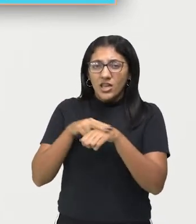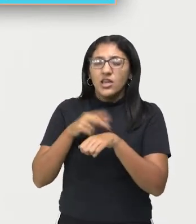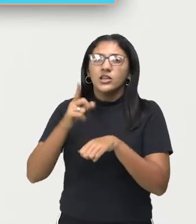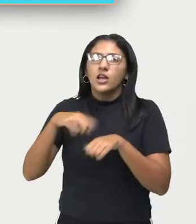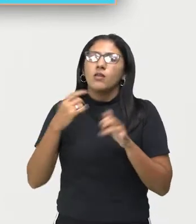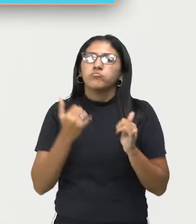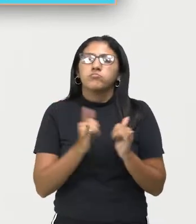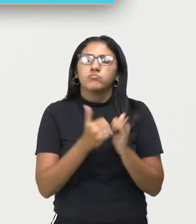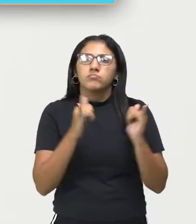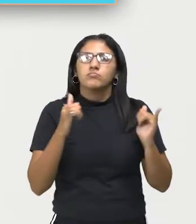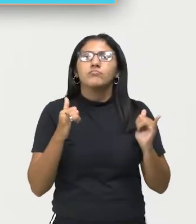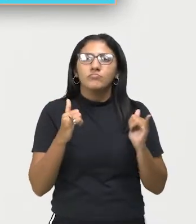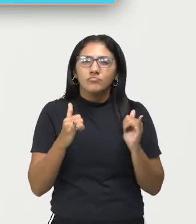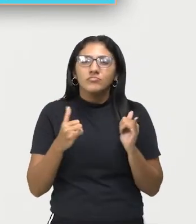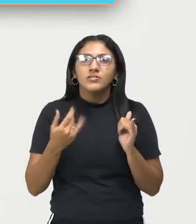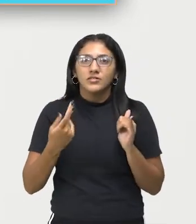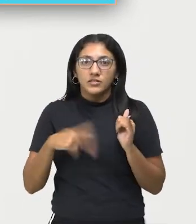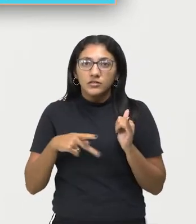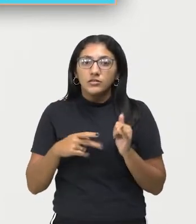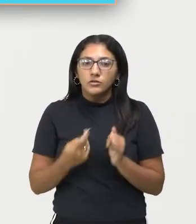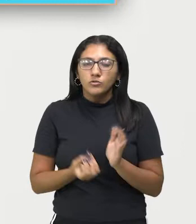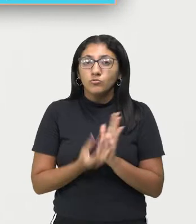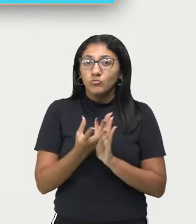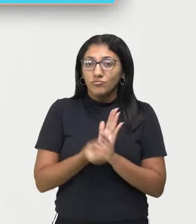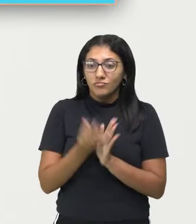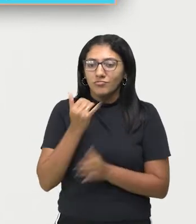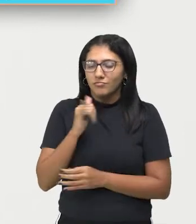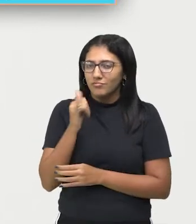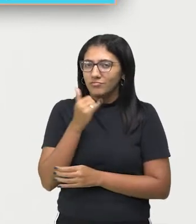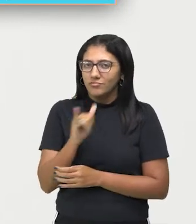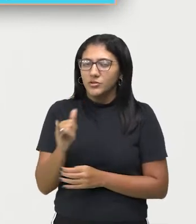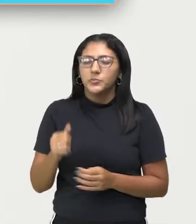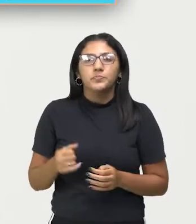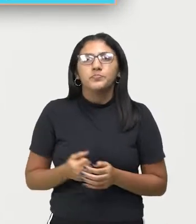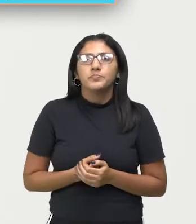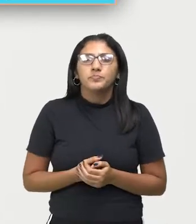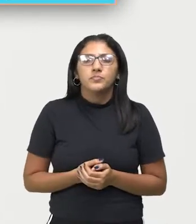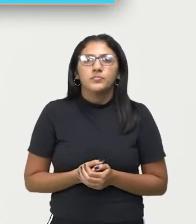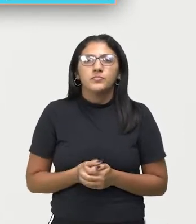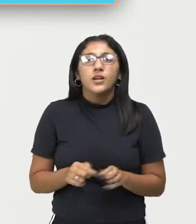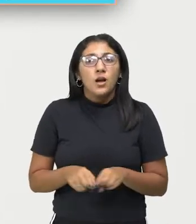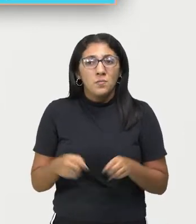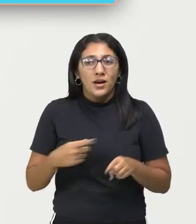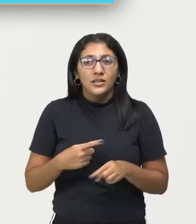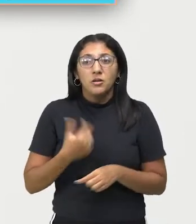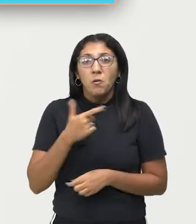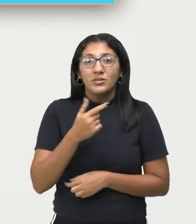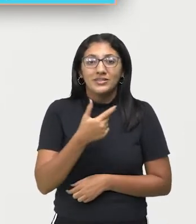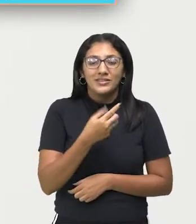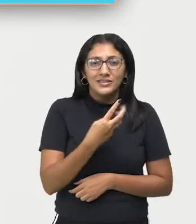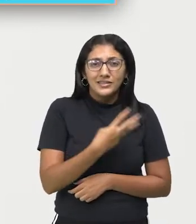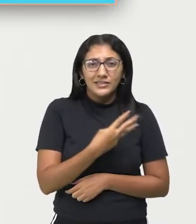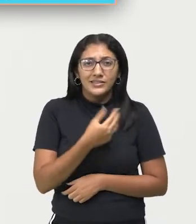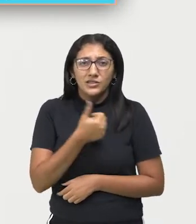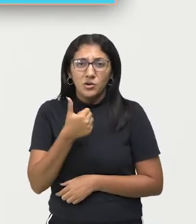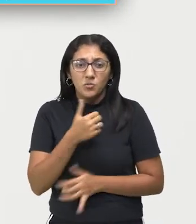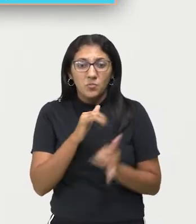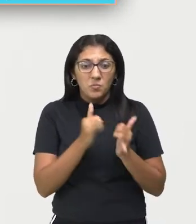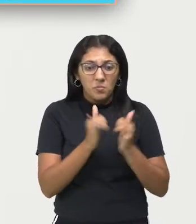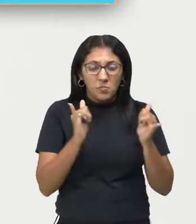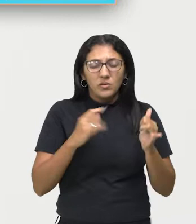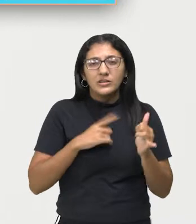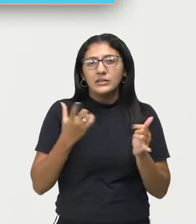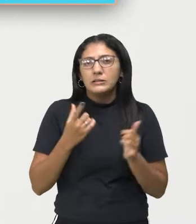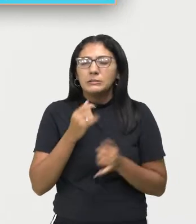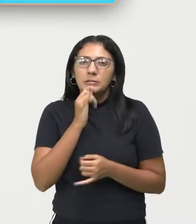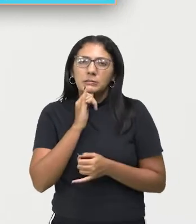uma usina hidrelétrica que já está em operação. No entanto, existem mais 31 usinas que estão em